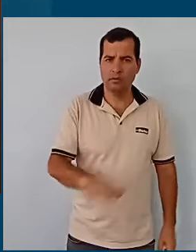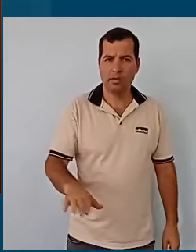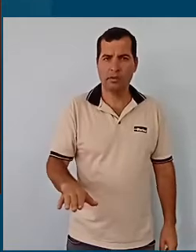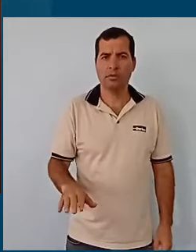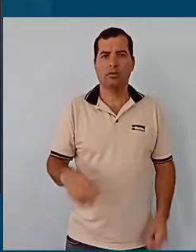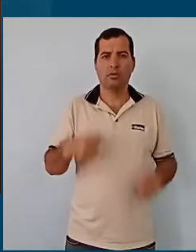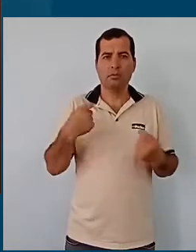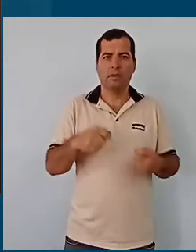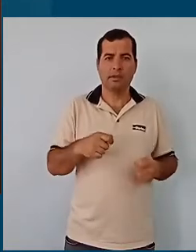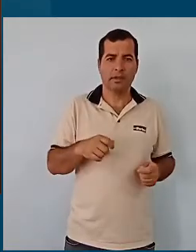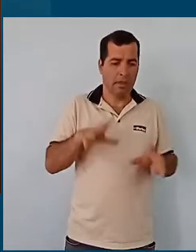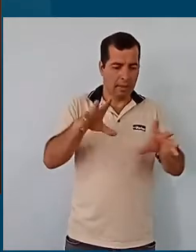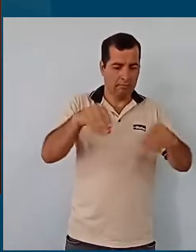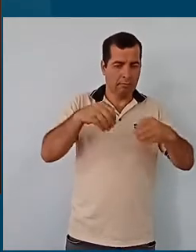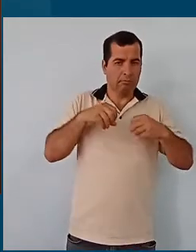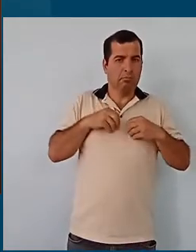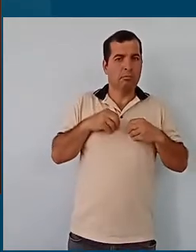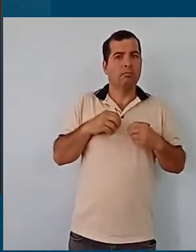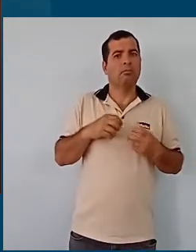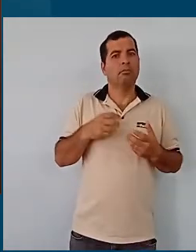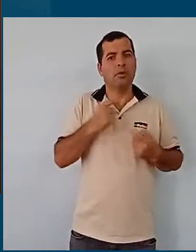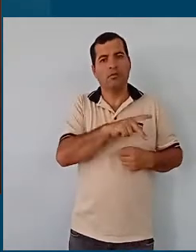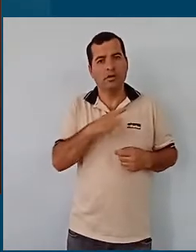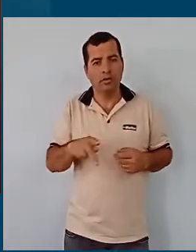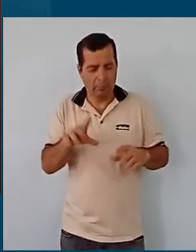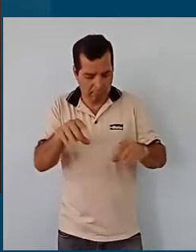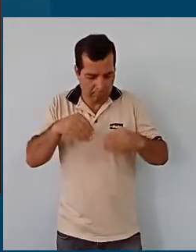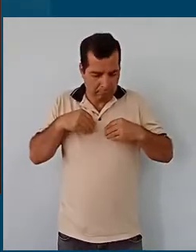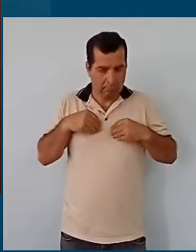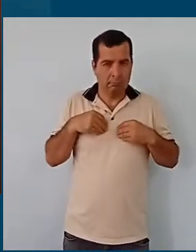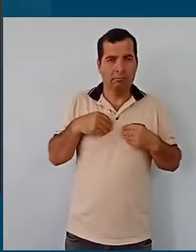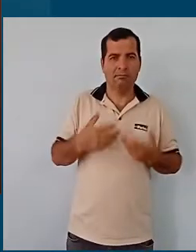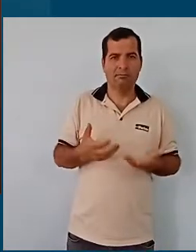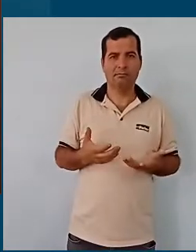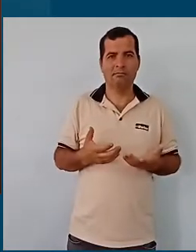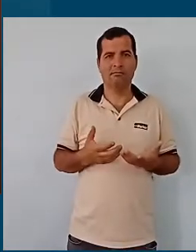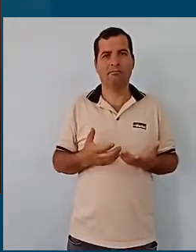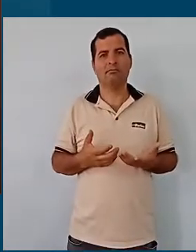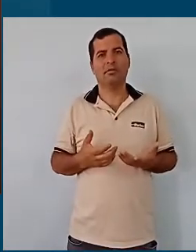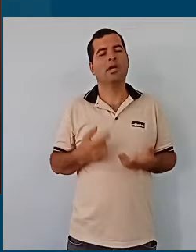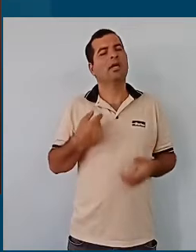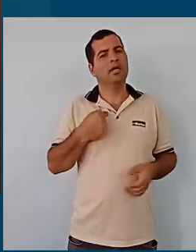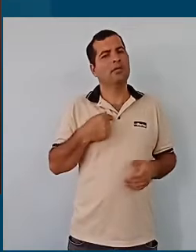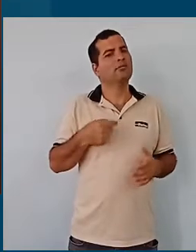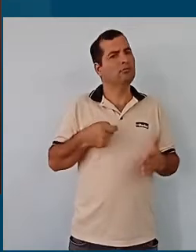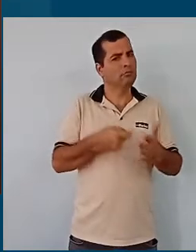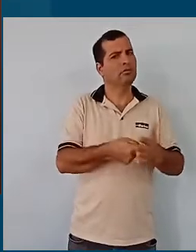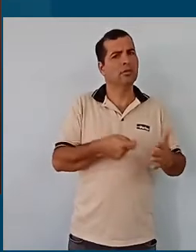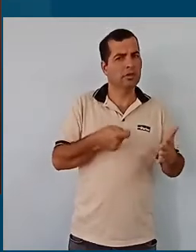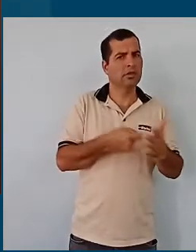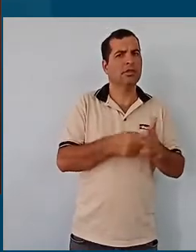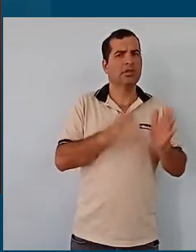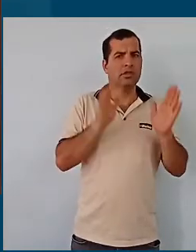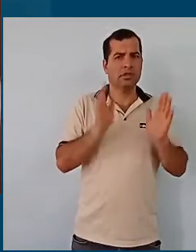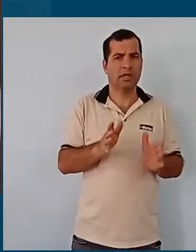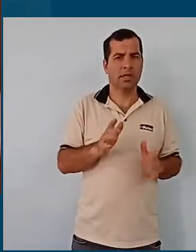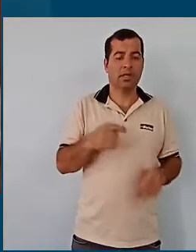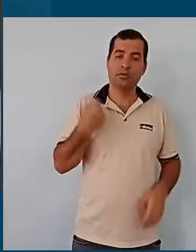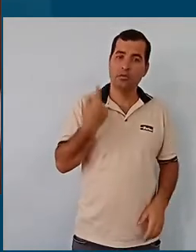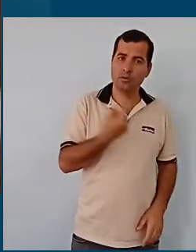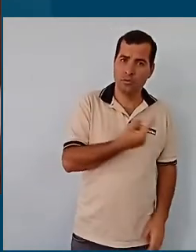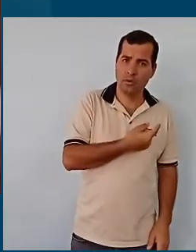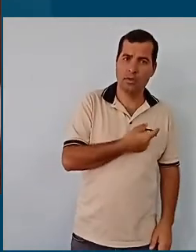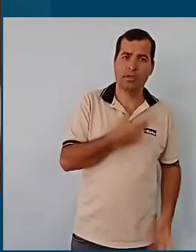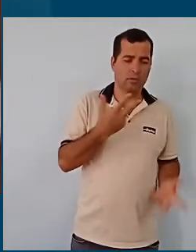ser apropriada pelo professor do ensino fundamental. Faz tempo que eu defendo essa tese de que, em lugar de contaminarmos